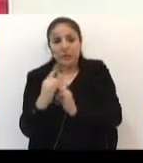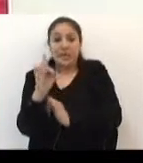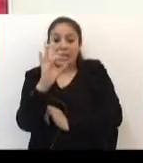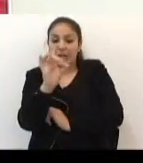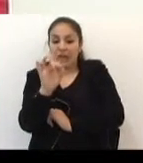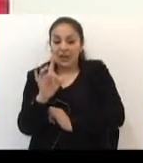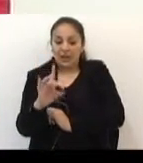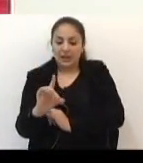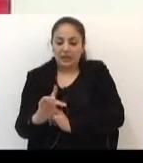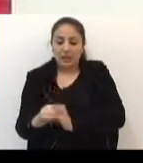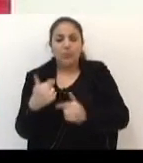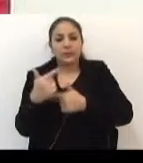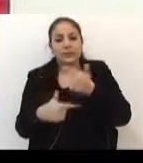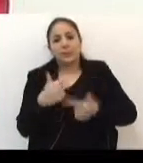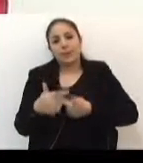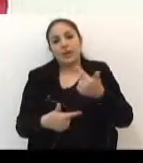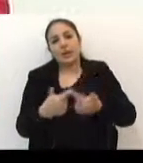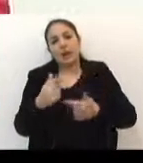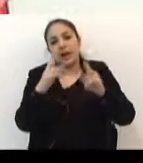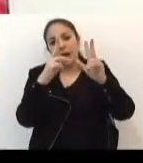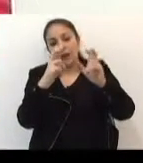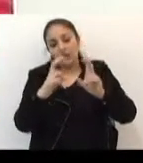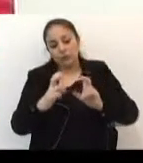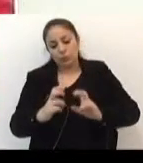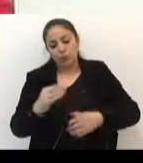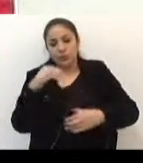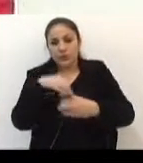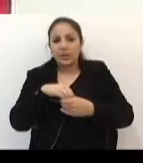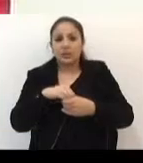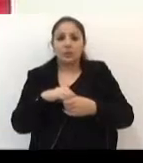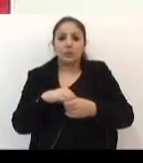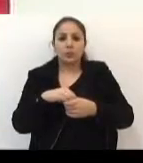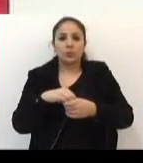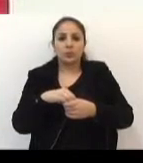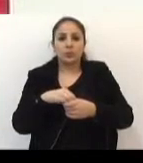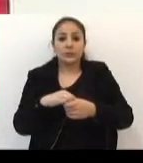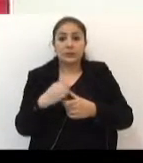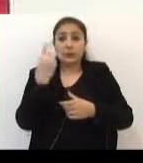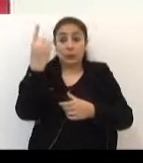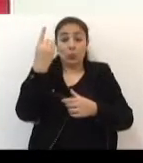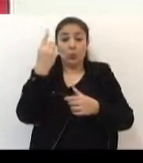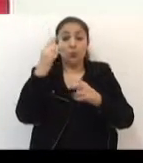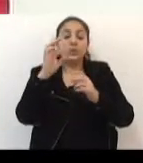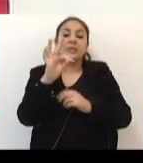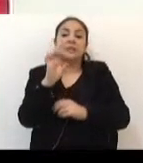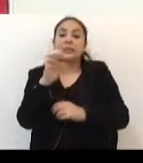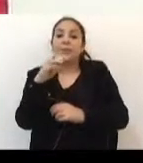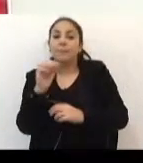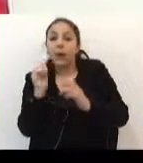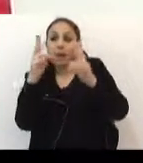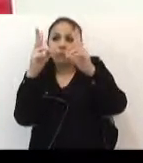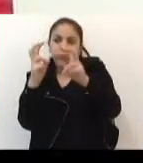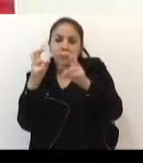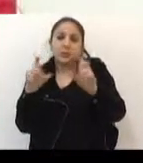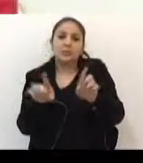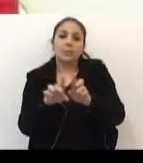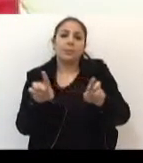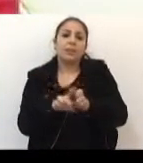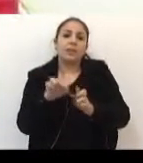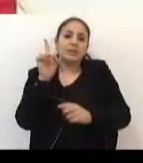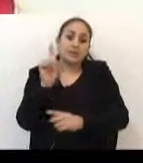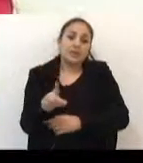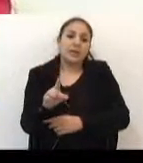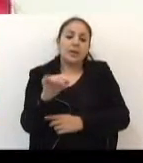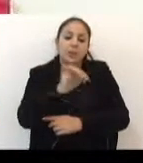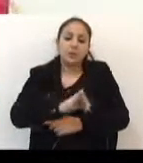vai trabalhar um tema dentro do tema principal, que este ano é o campeirismo e a sua importância social e